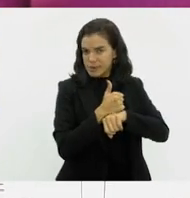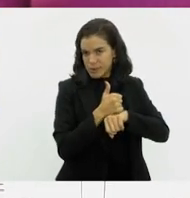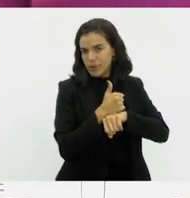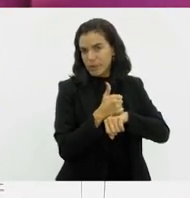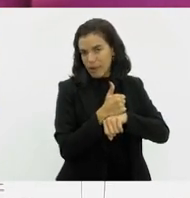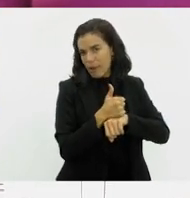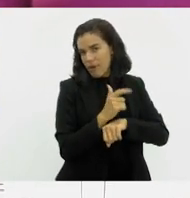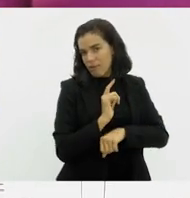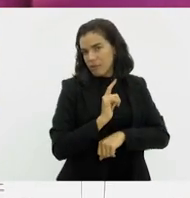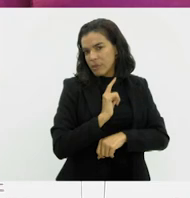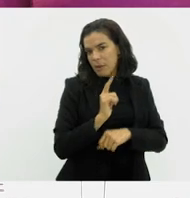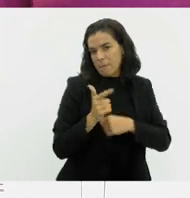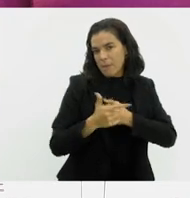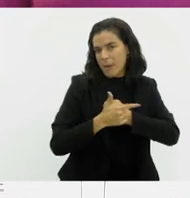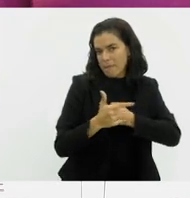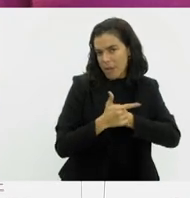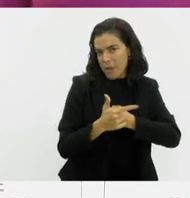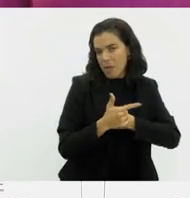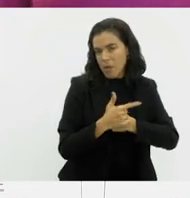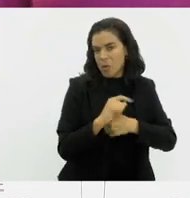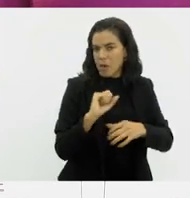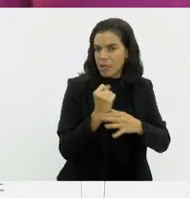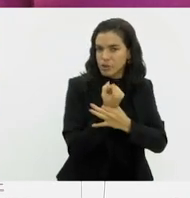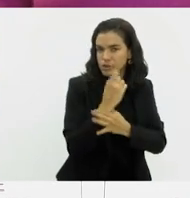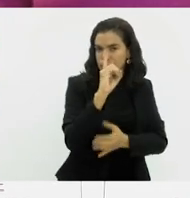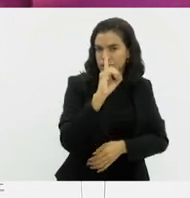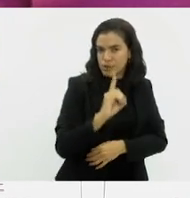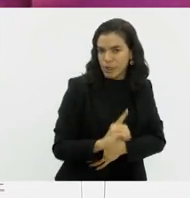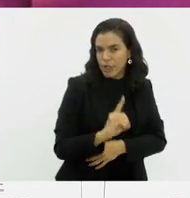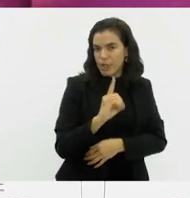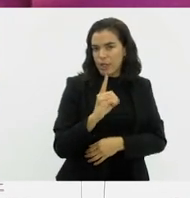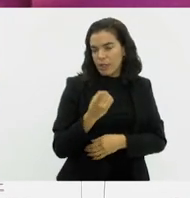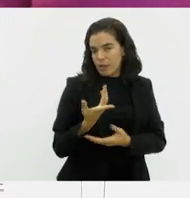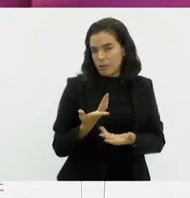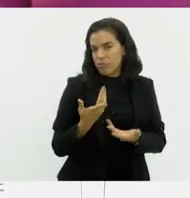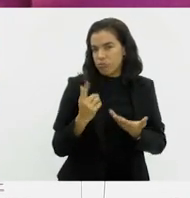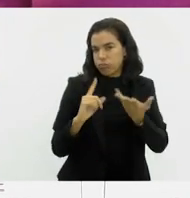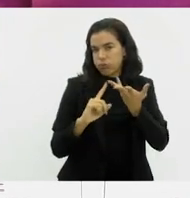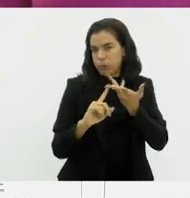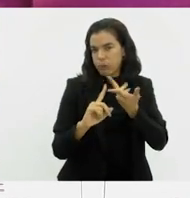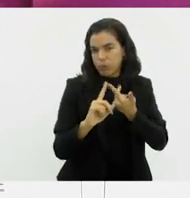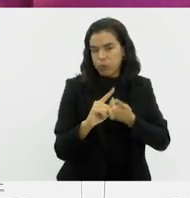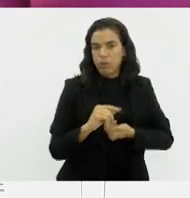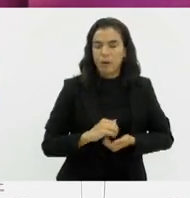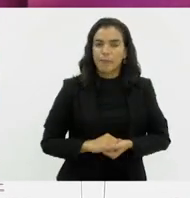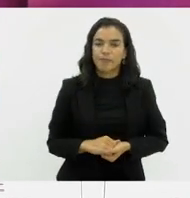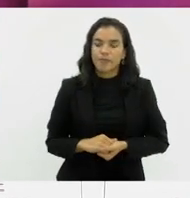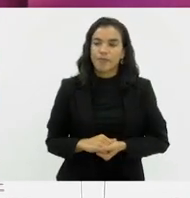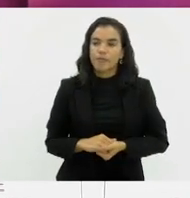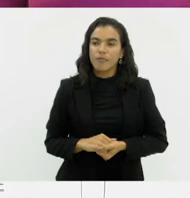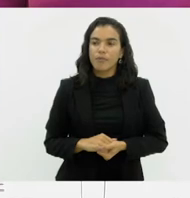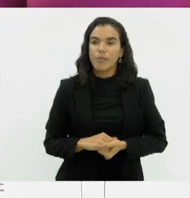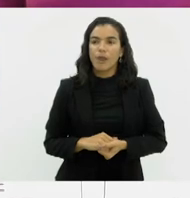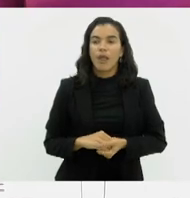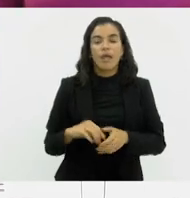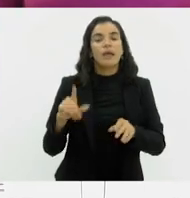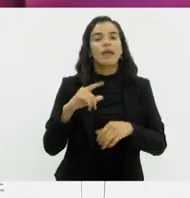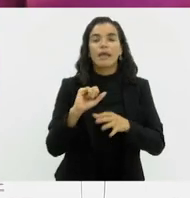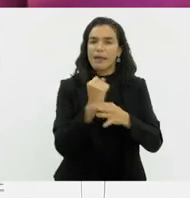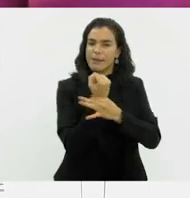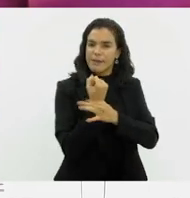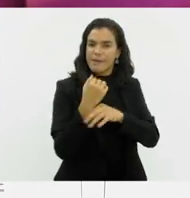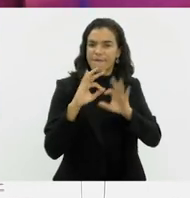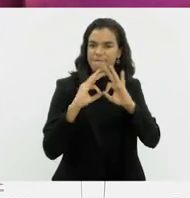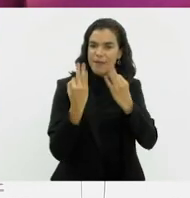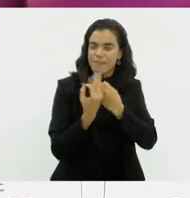para essa função. Né? Os direitos, garantir os direitos de acesso, o familiar, a visita, isso